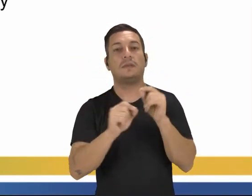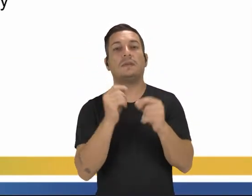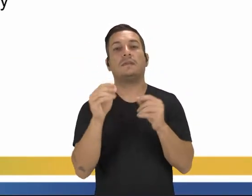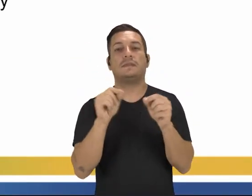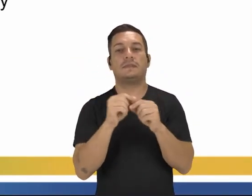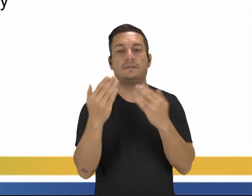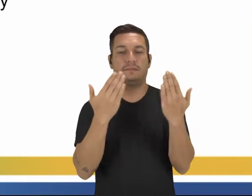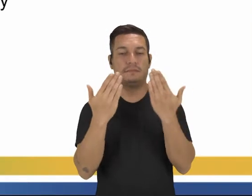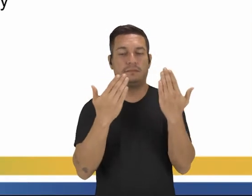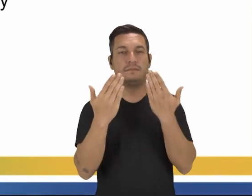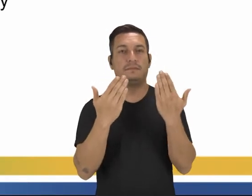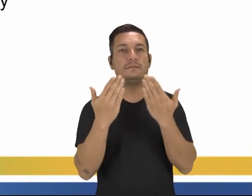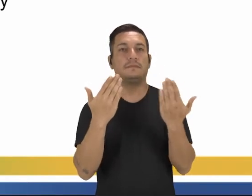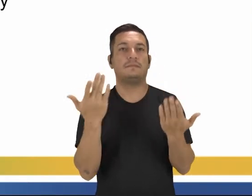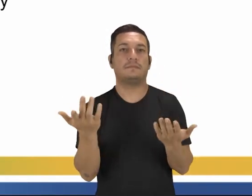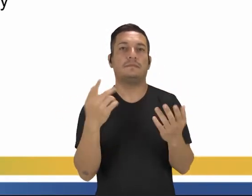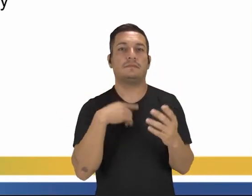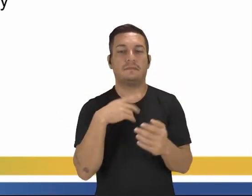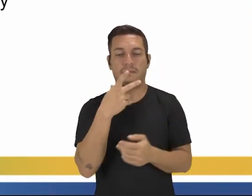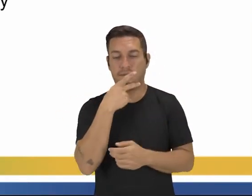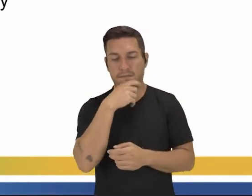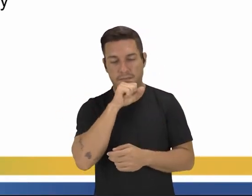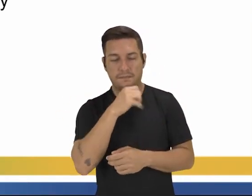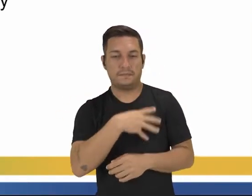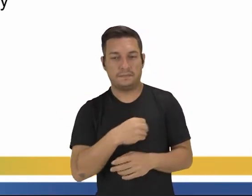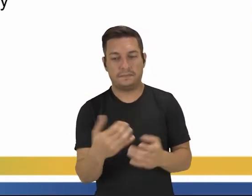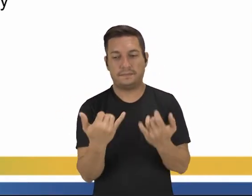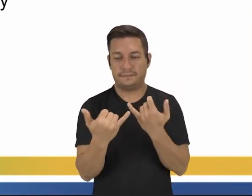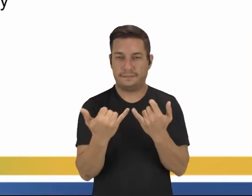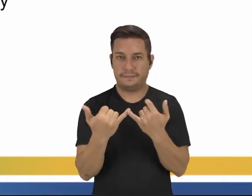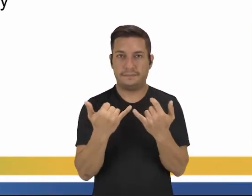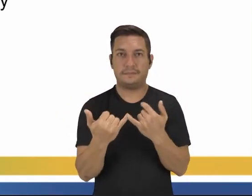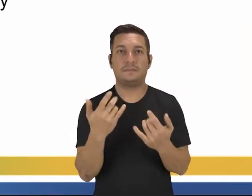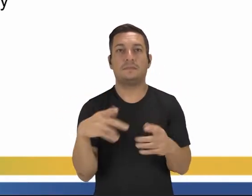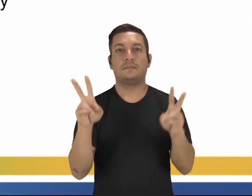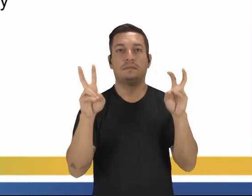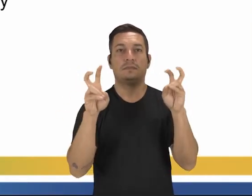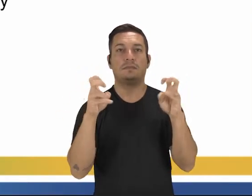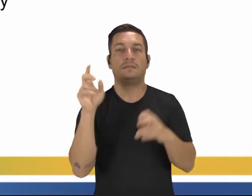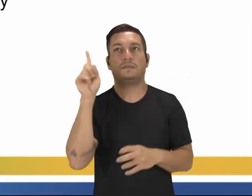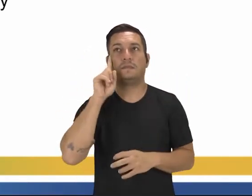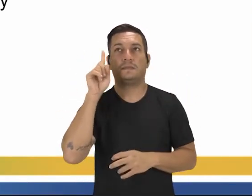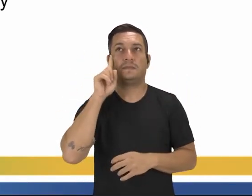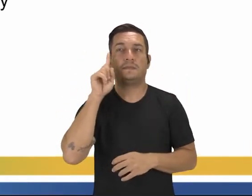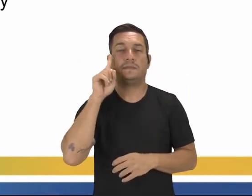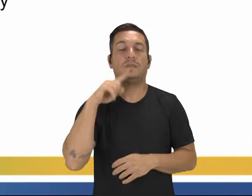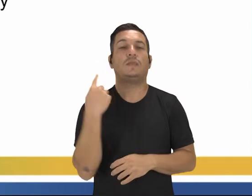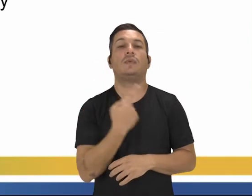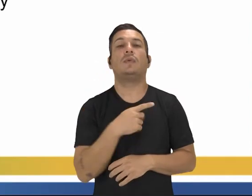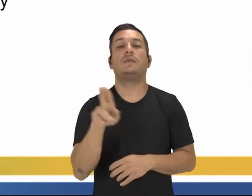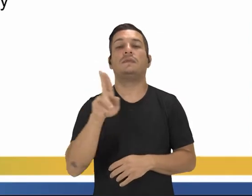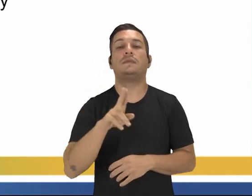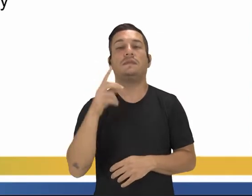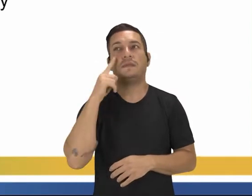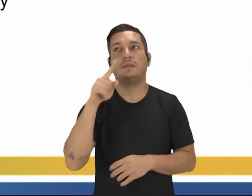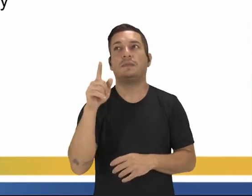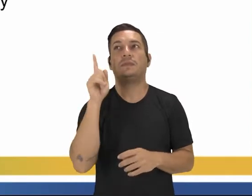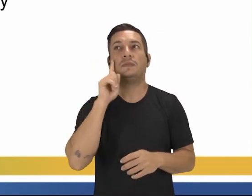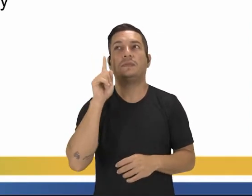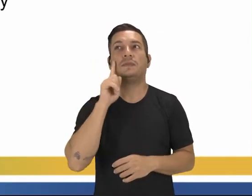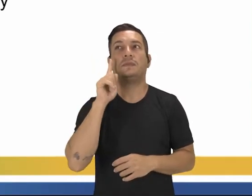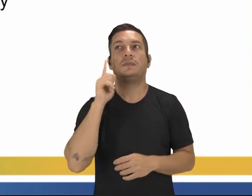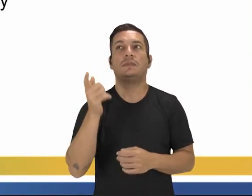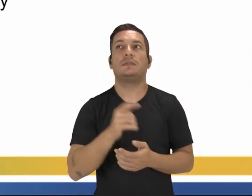tal pai, tal filho vão ser parecidos, certo? E são temas do nosso cotidiano, coisas que nós vemos no nosso dia a dia.